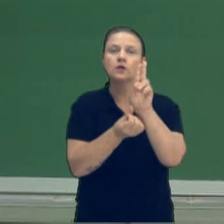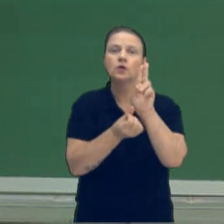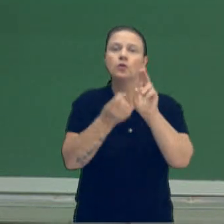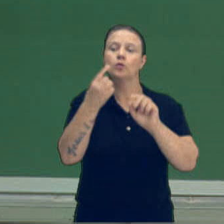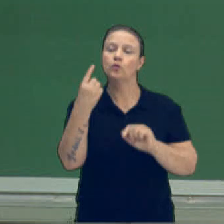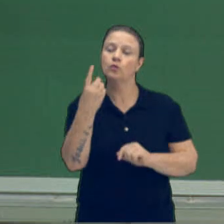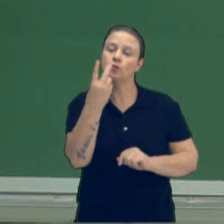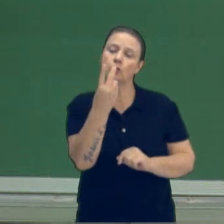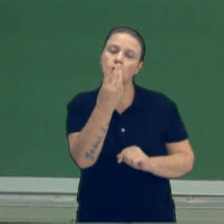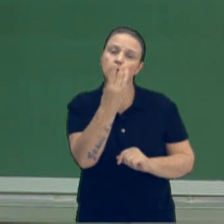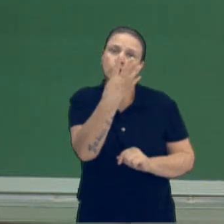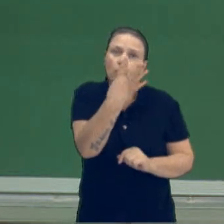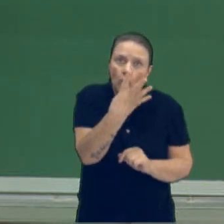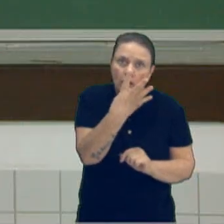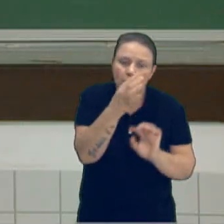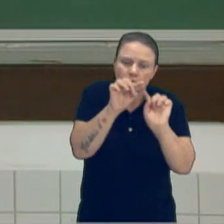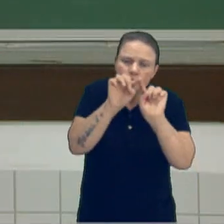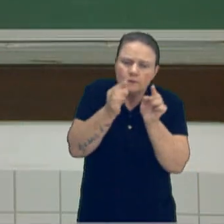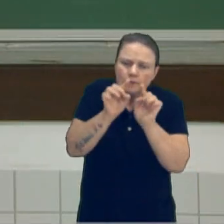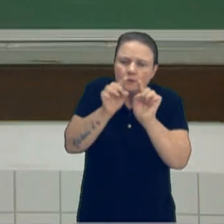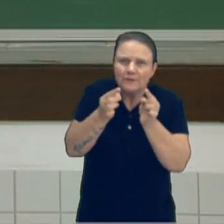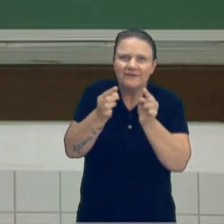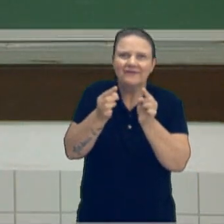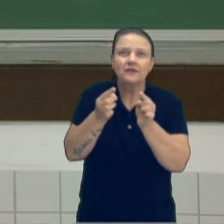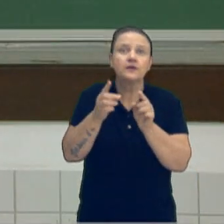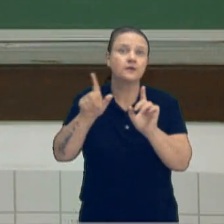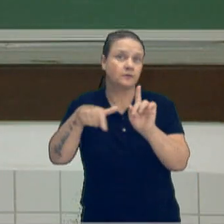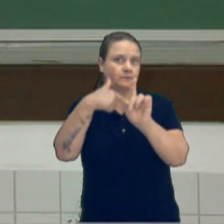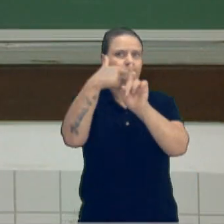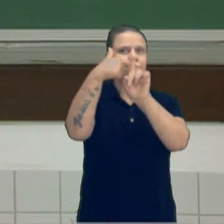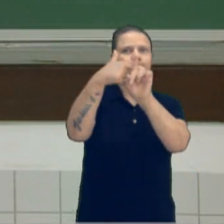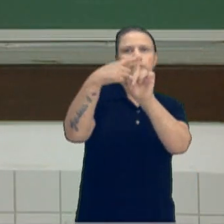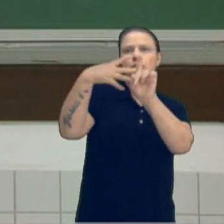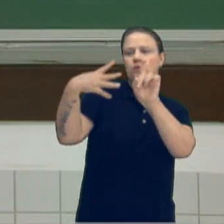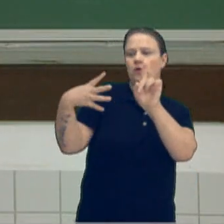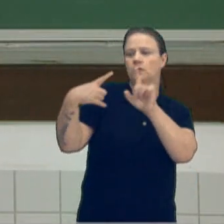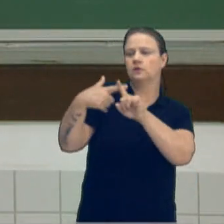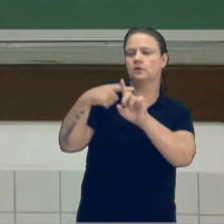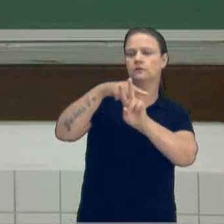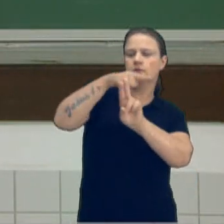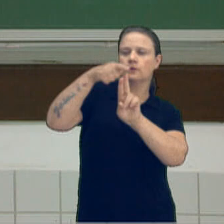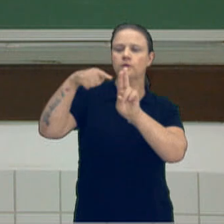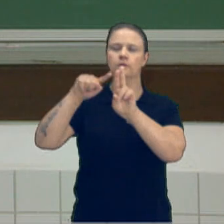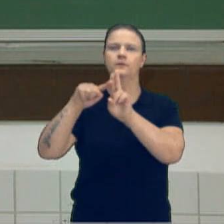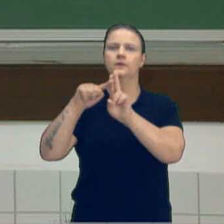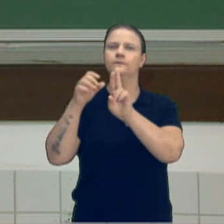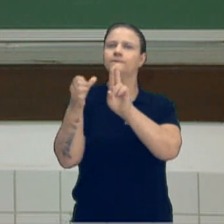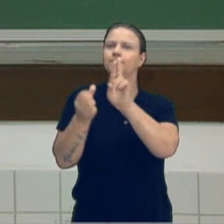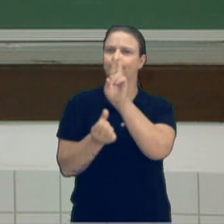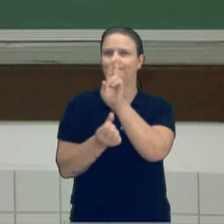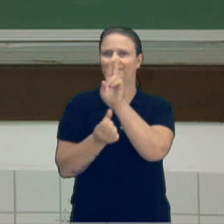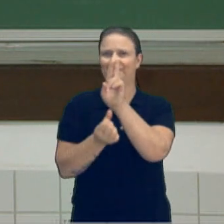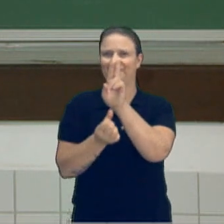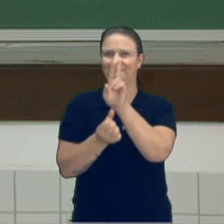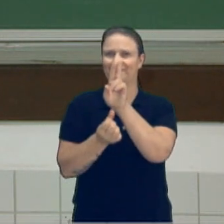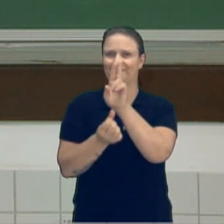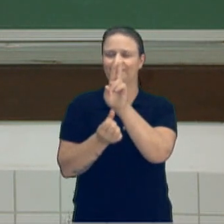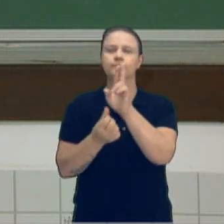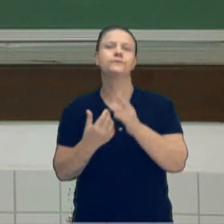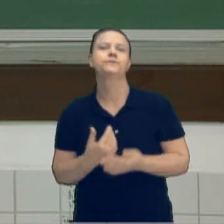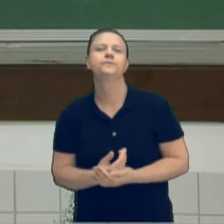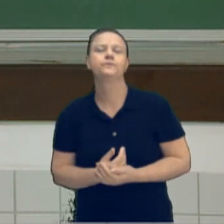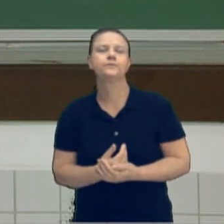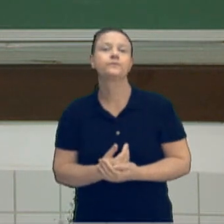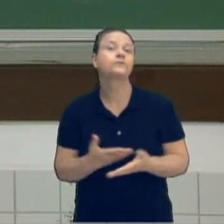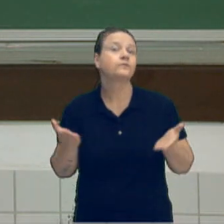2, 3, 4 pedacinhos. Então, mais 4 vezes π/6, tá?